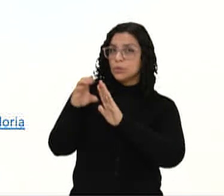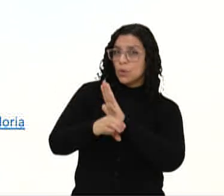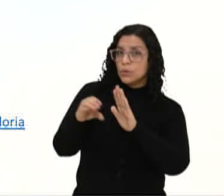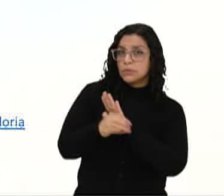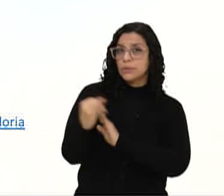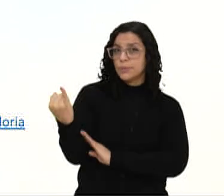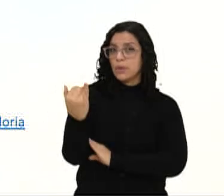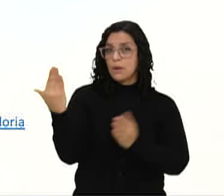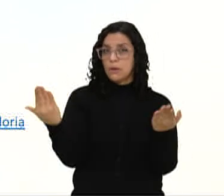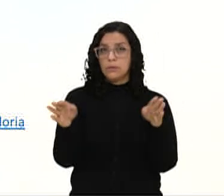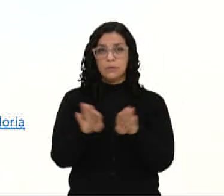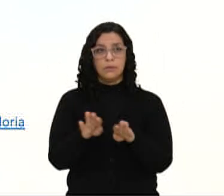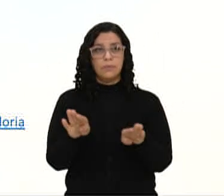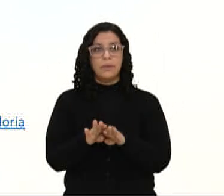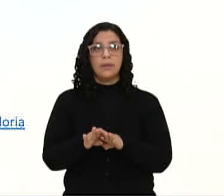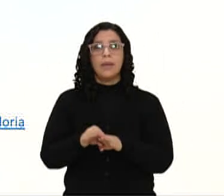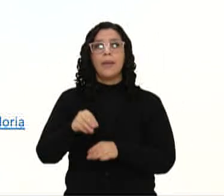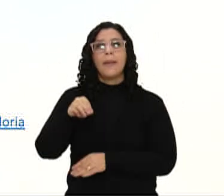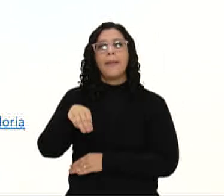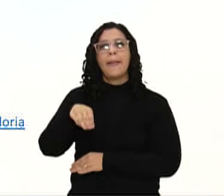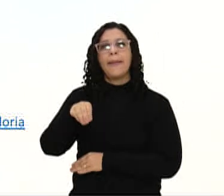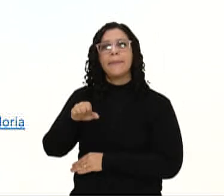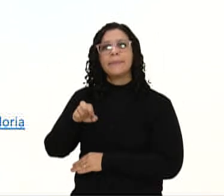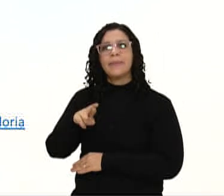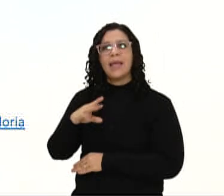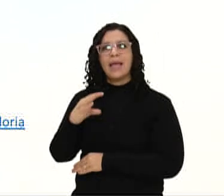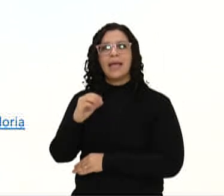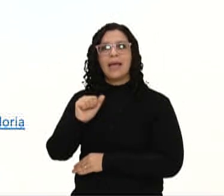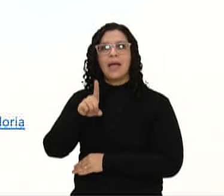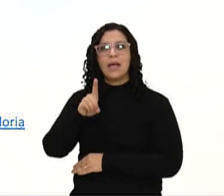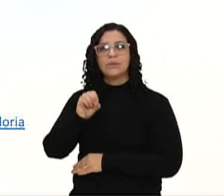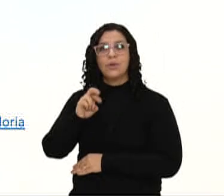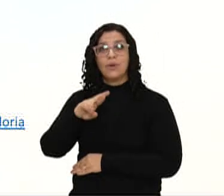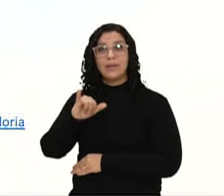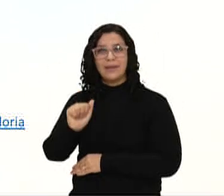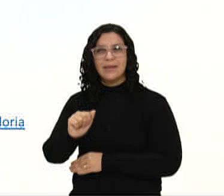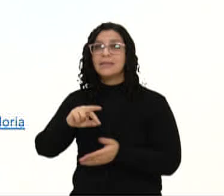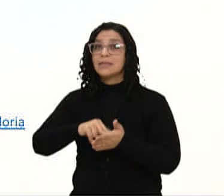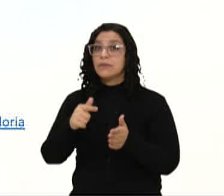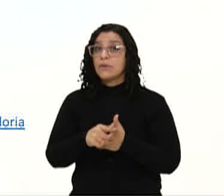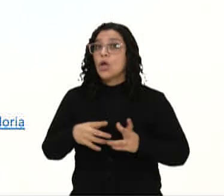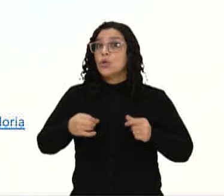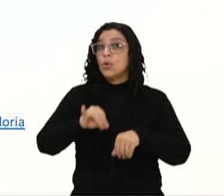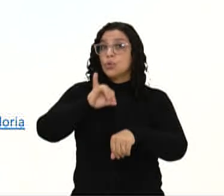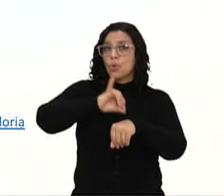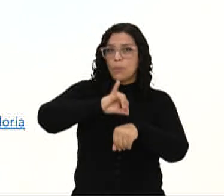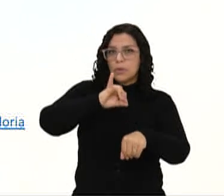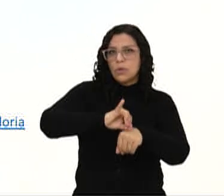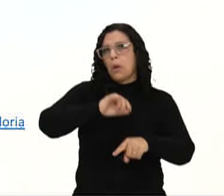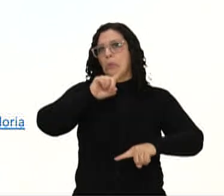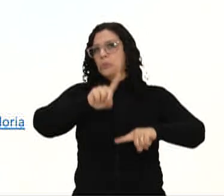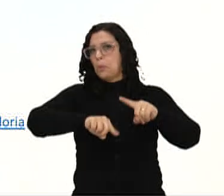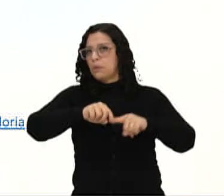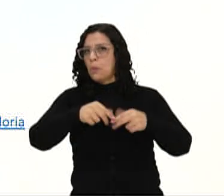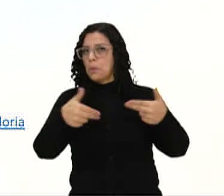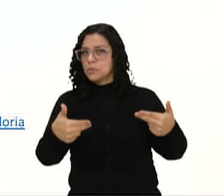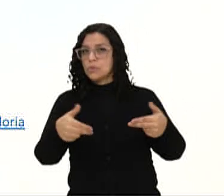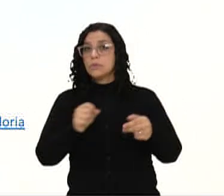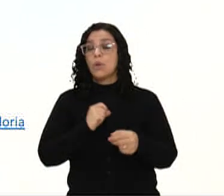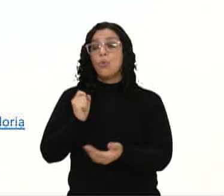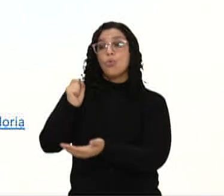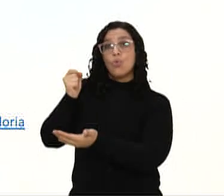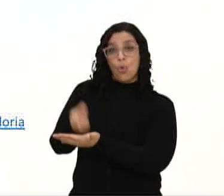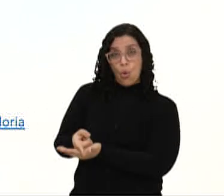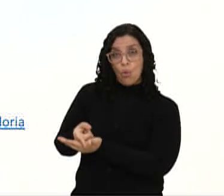conceito importante, mercadoria, o que é? É o nome que se dá a todo o objeto ou produto que é